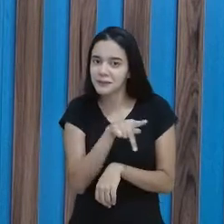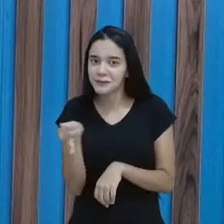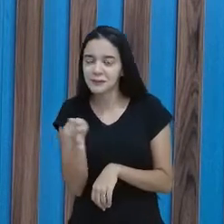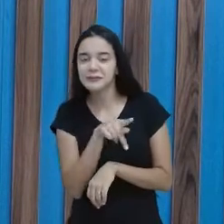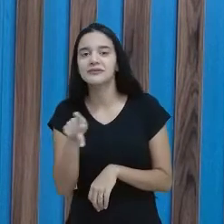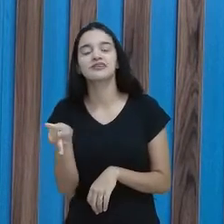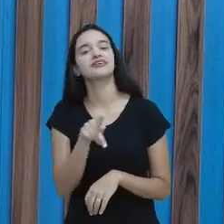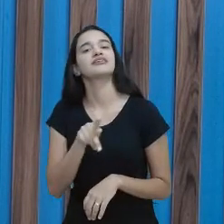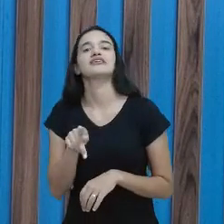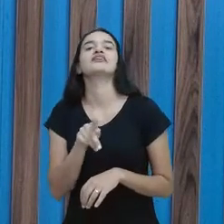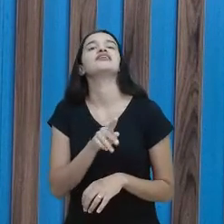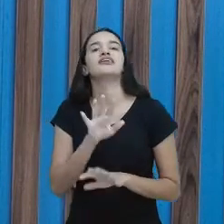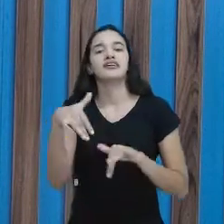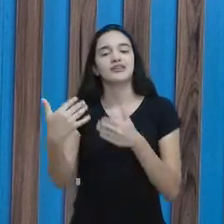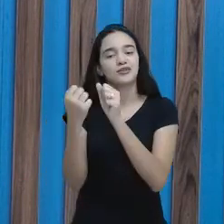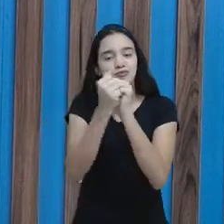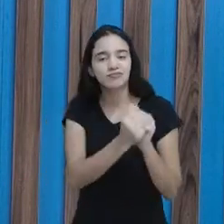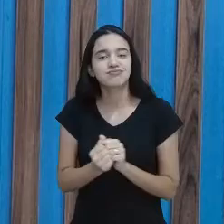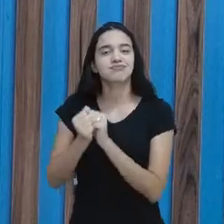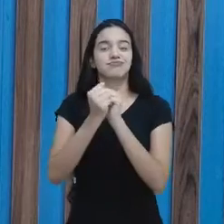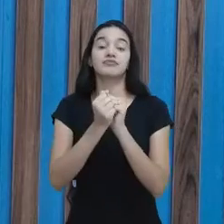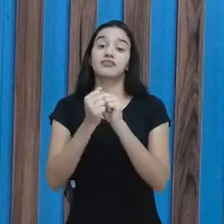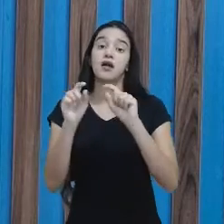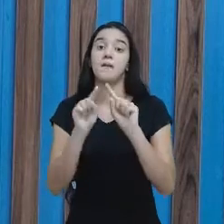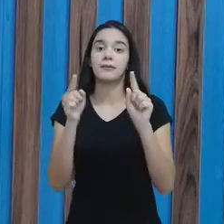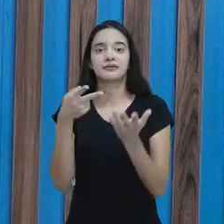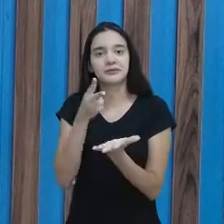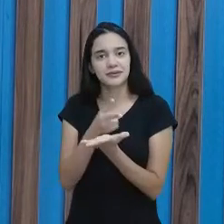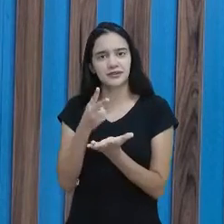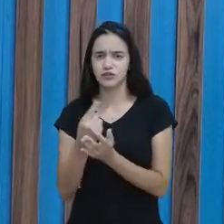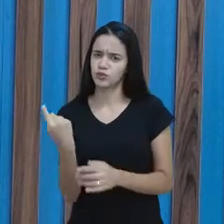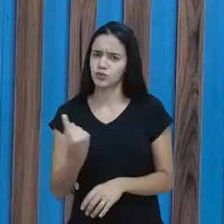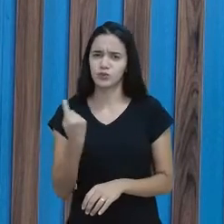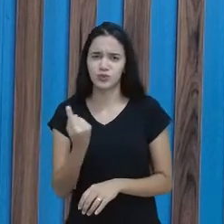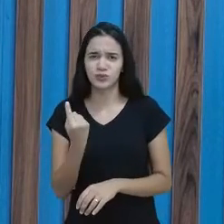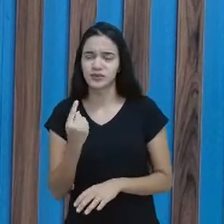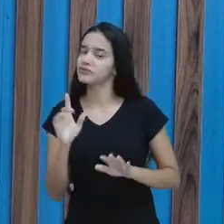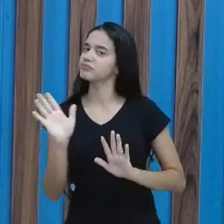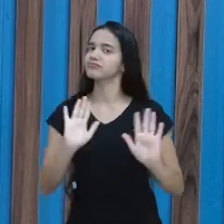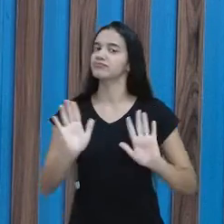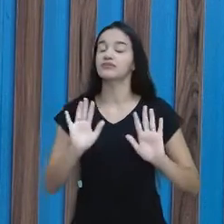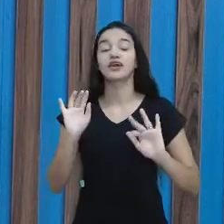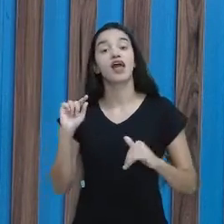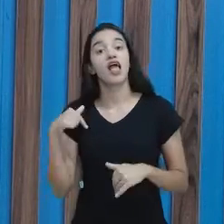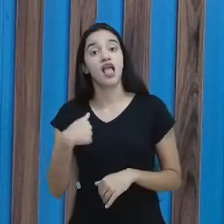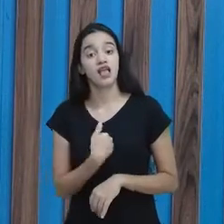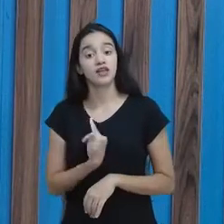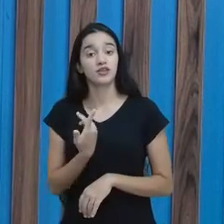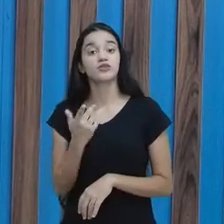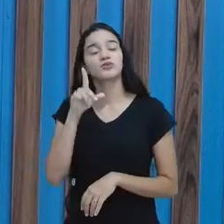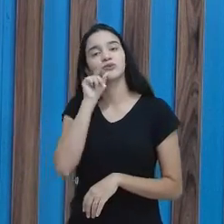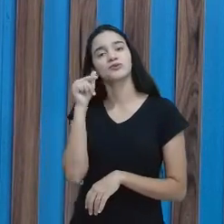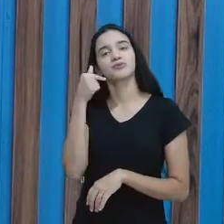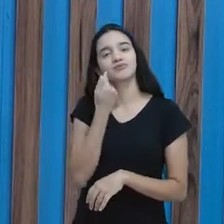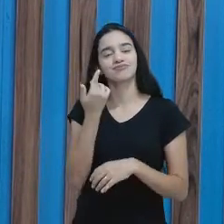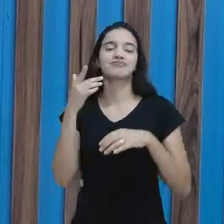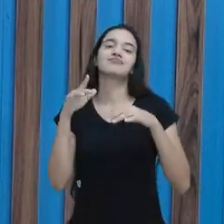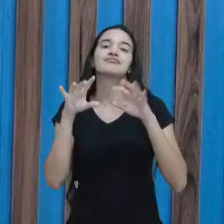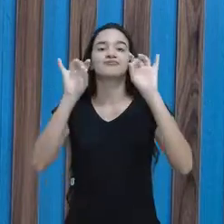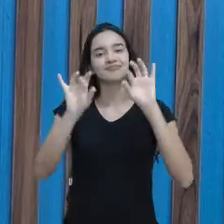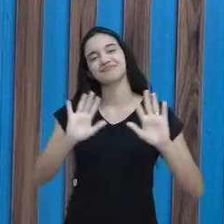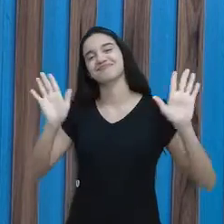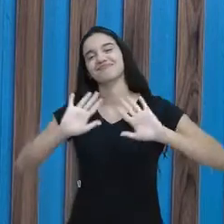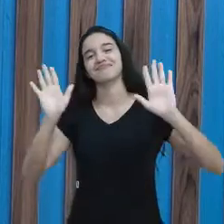vocês, que é a nossa grande parceira. Mas, como sempre, eu não estou aqui sozinha, estou com a nossa querida Midian, que